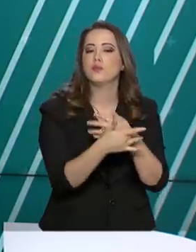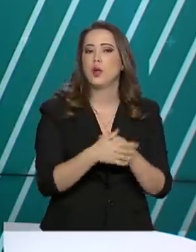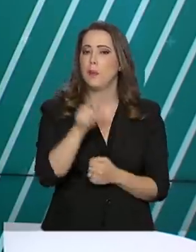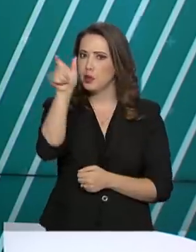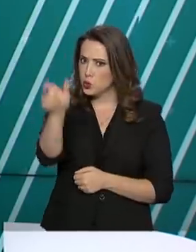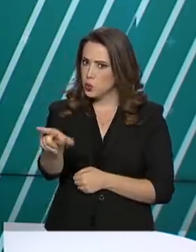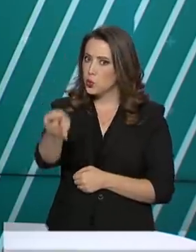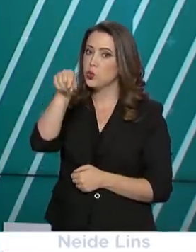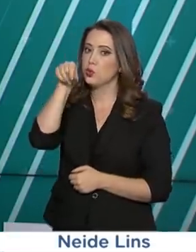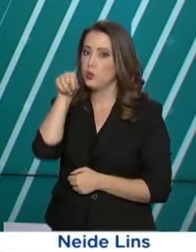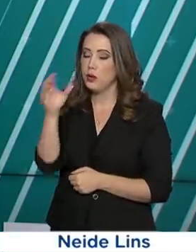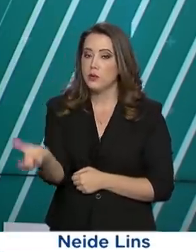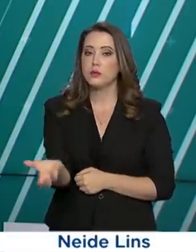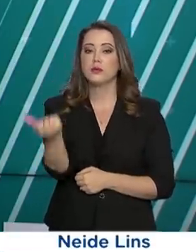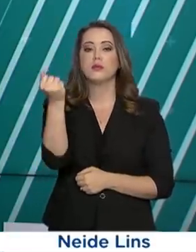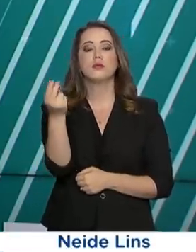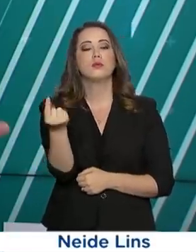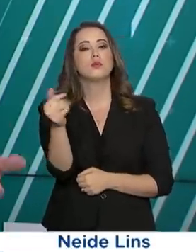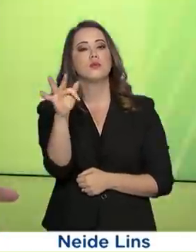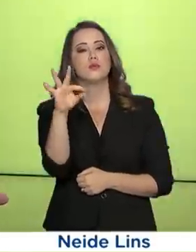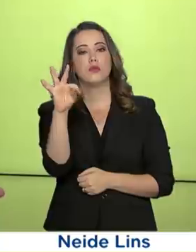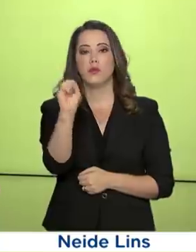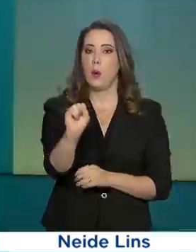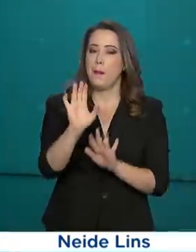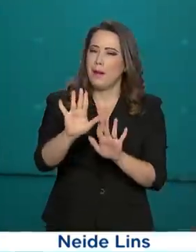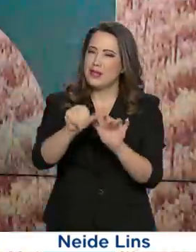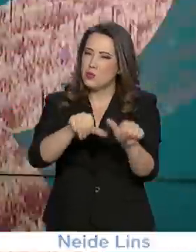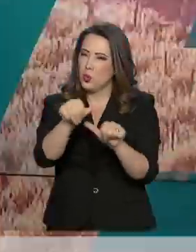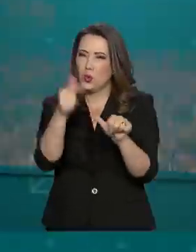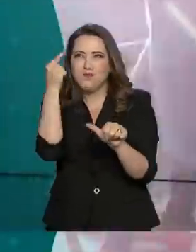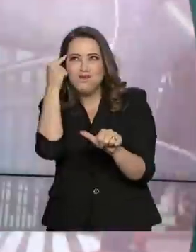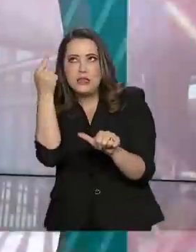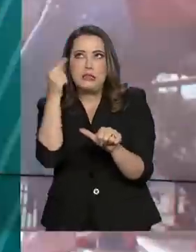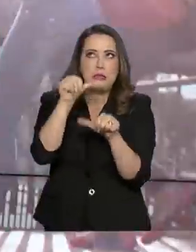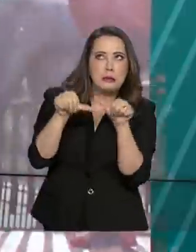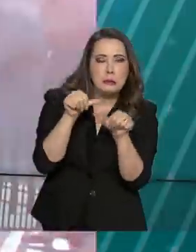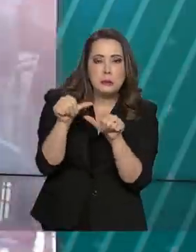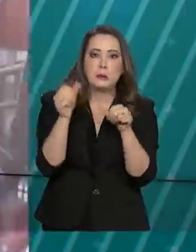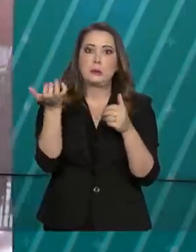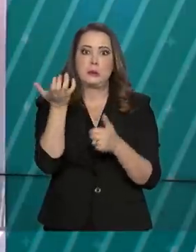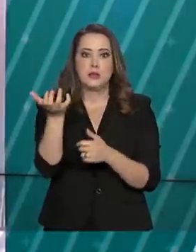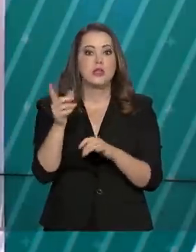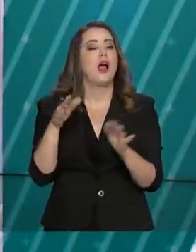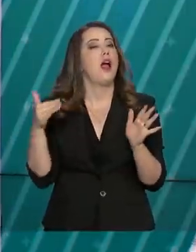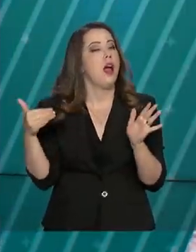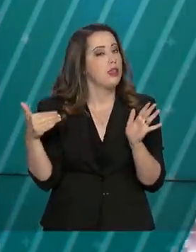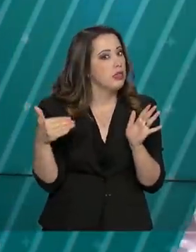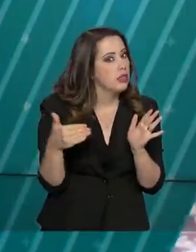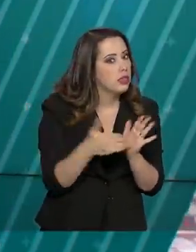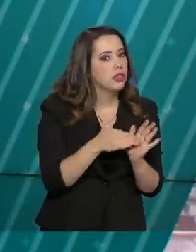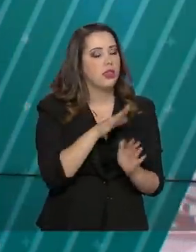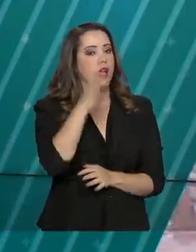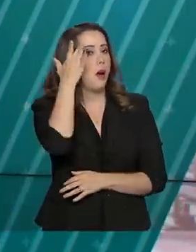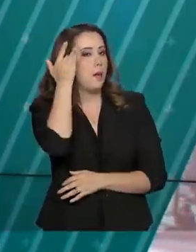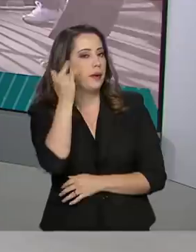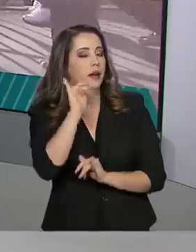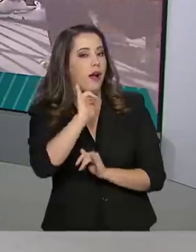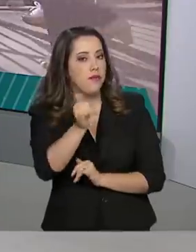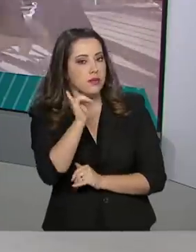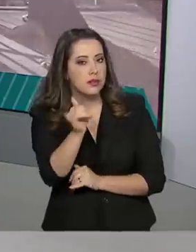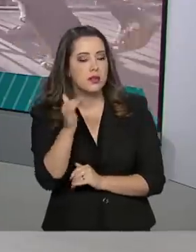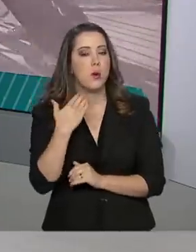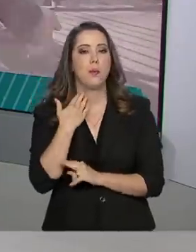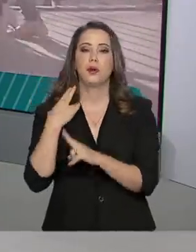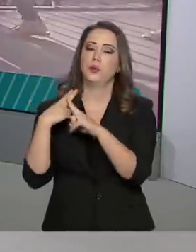sac aniversário do fgts e mudou de ideia tem até amanhã para informar a decisão a caixa econômica federal